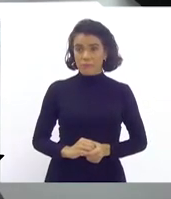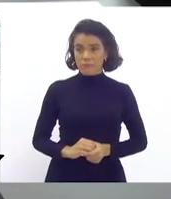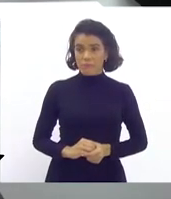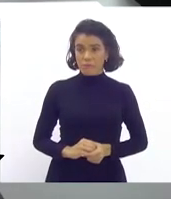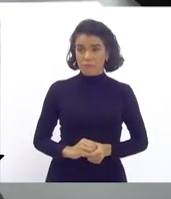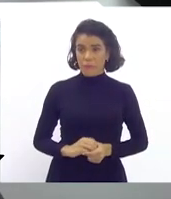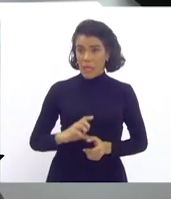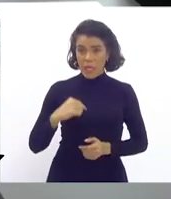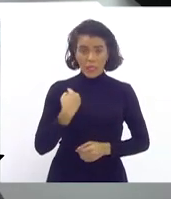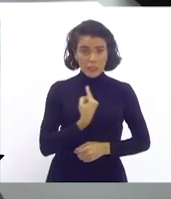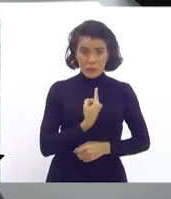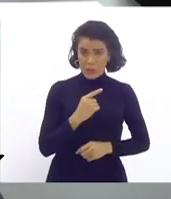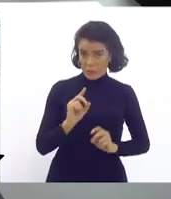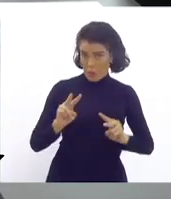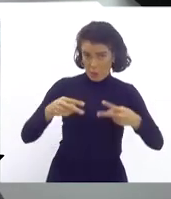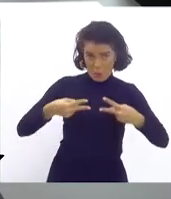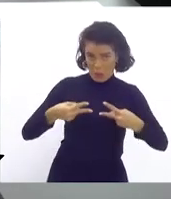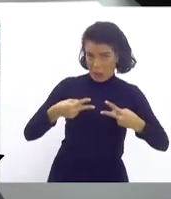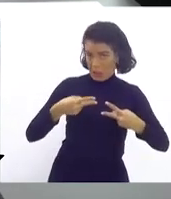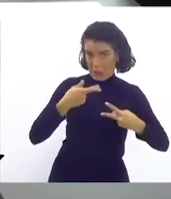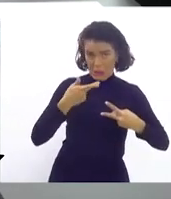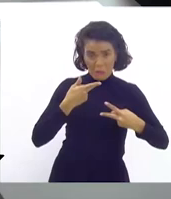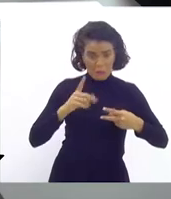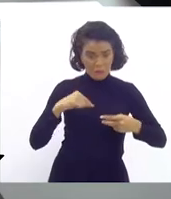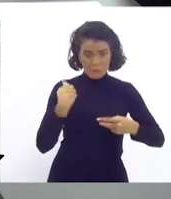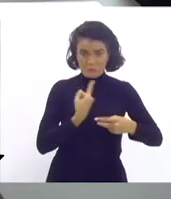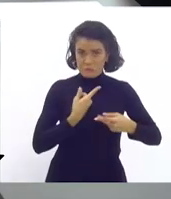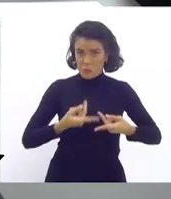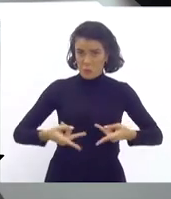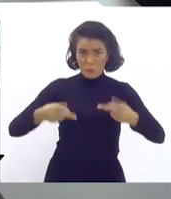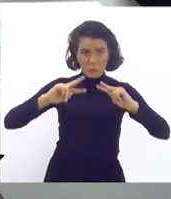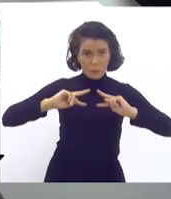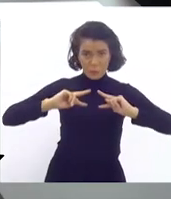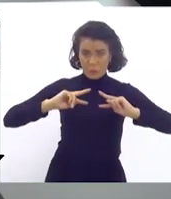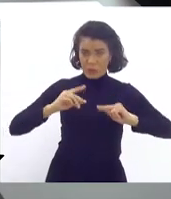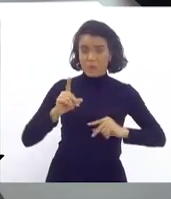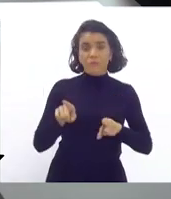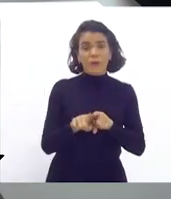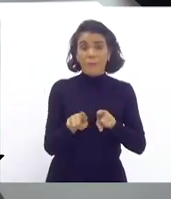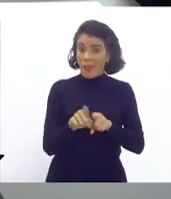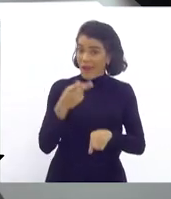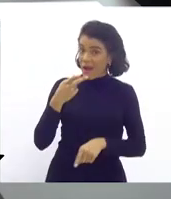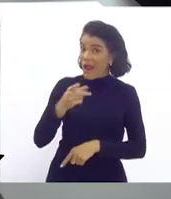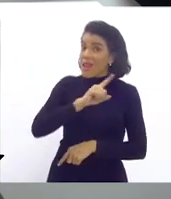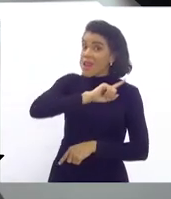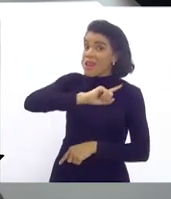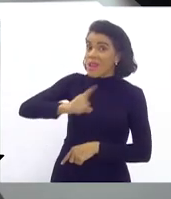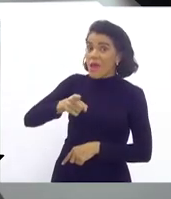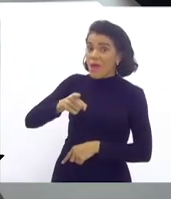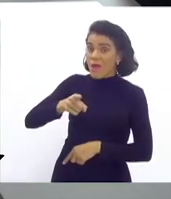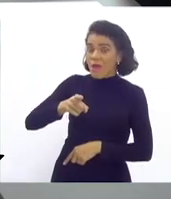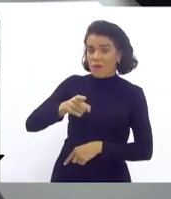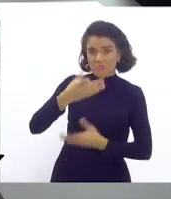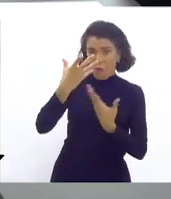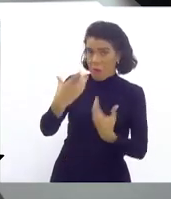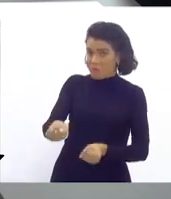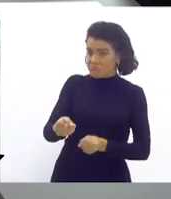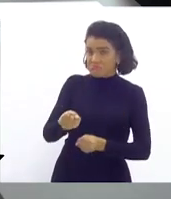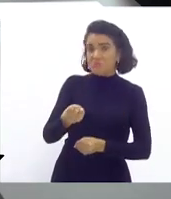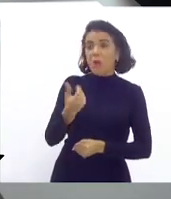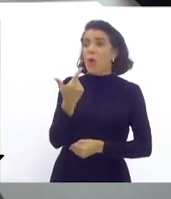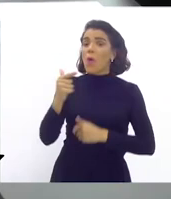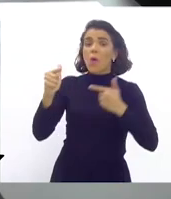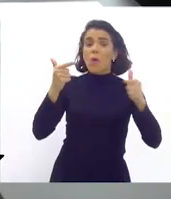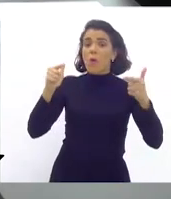a gente não recebeu o link que ela menciona ela também se negou Que fique claro a exemplo do que as demais